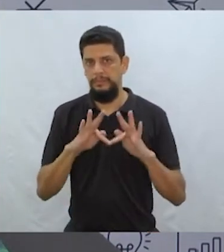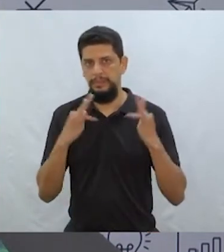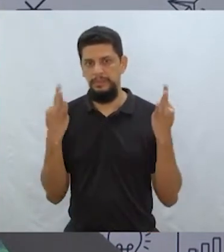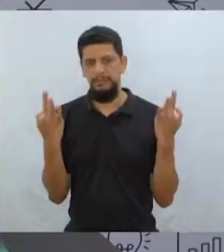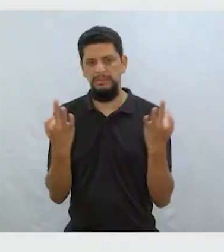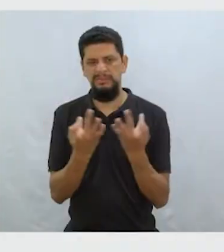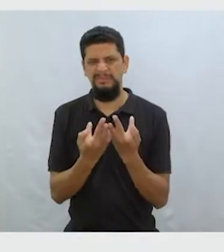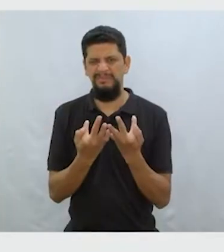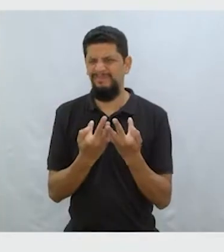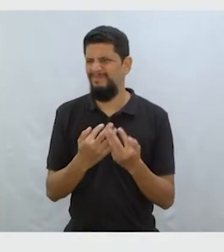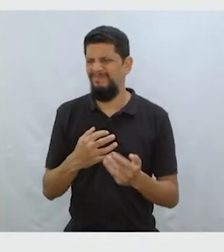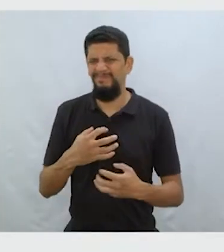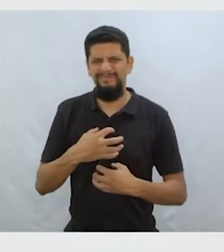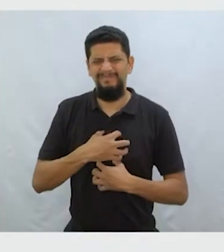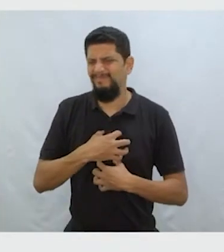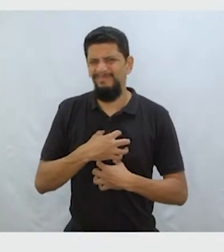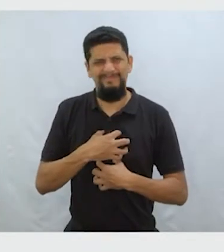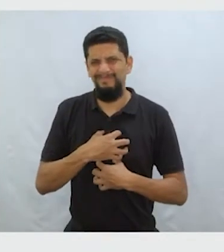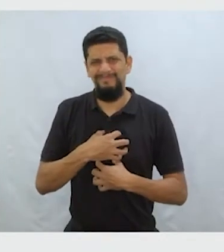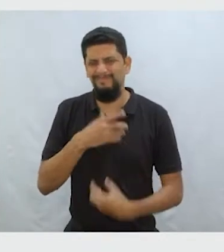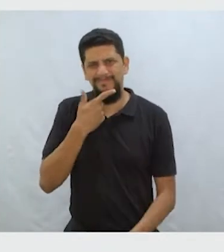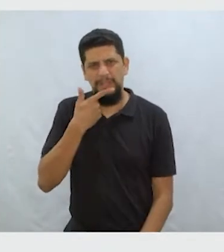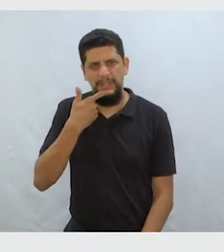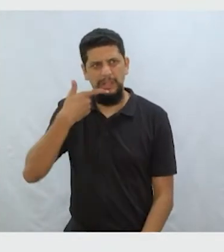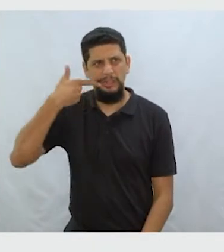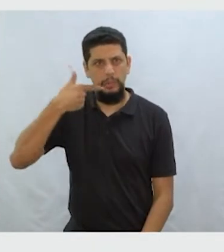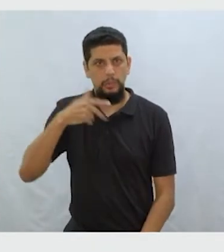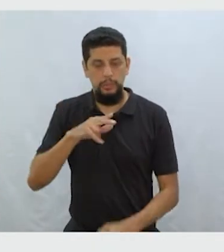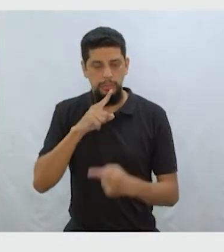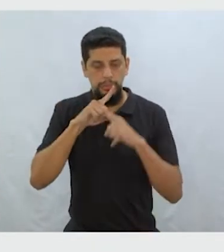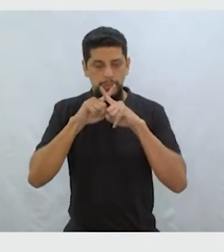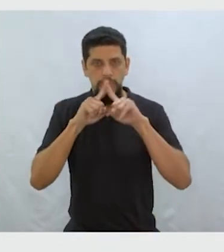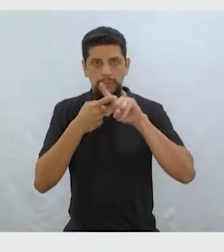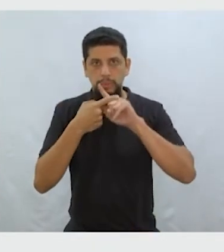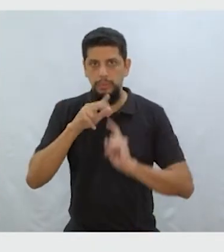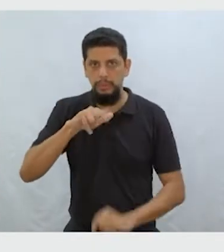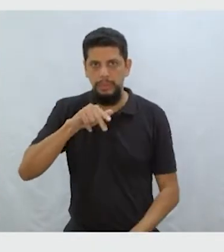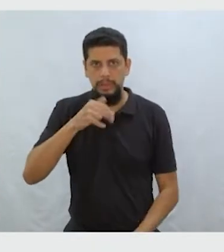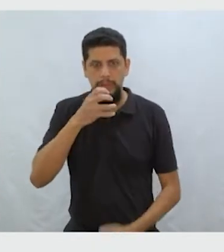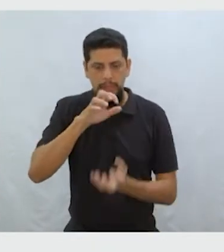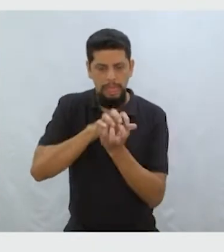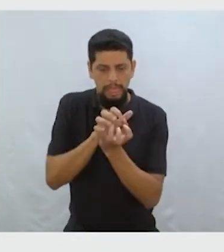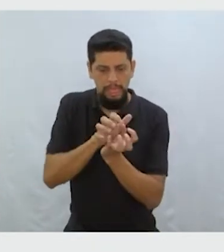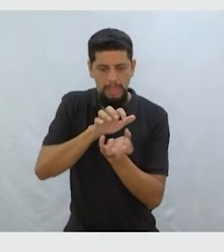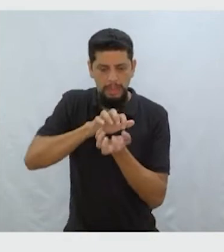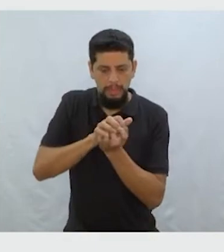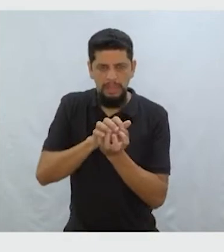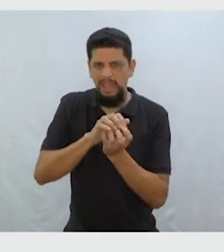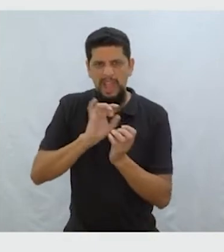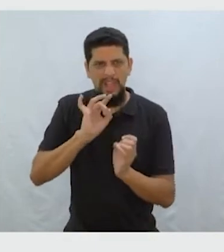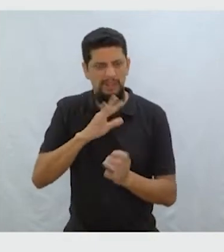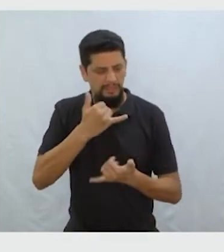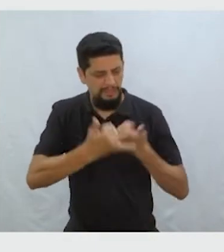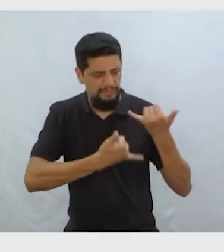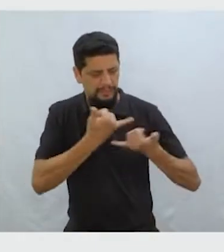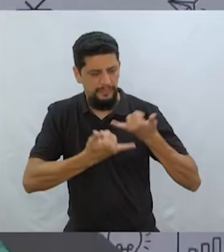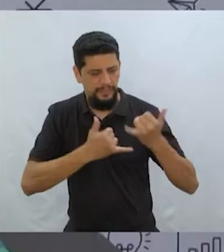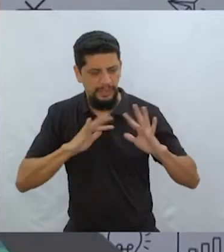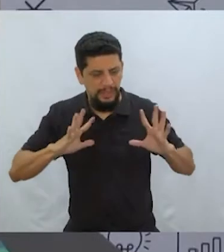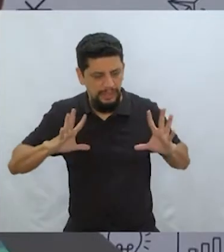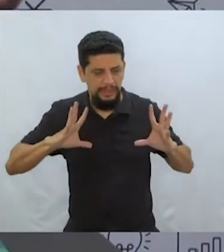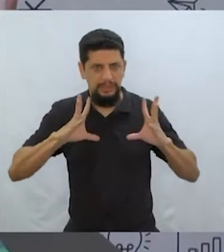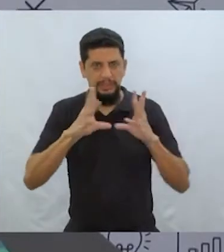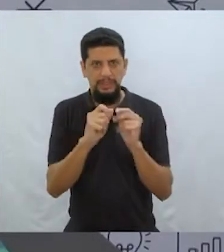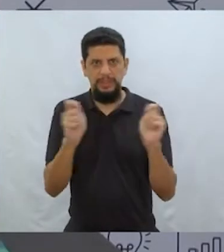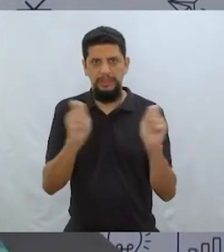a família ficou sem jeito jurando que não iria falar mais da dentadura que tudo fora brincadeira